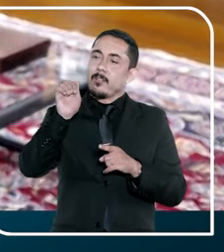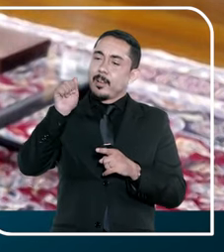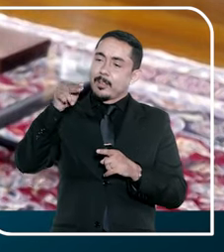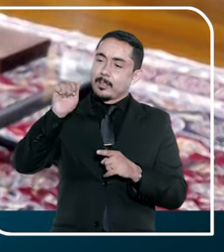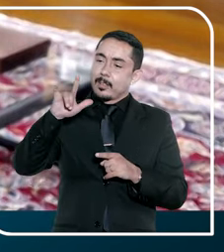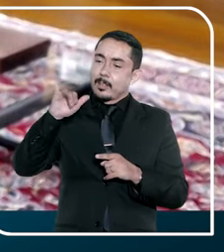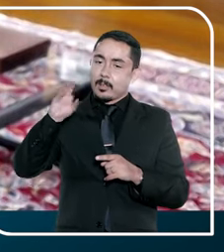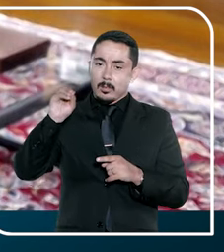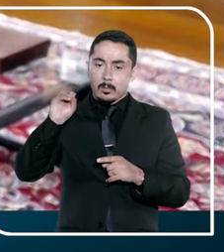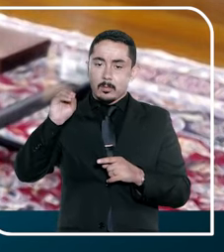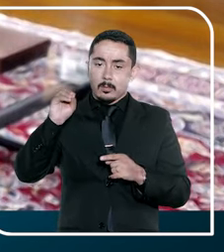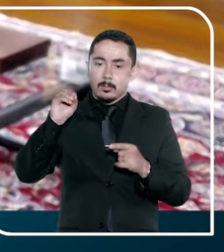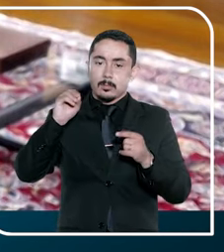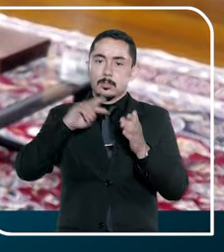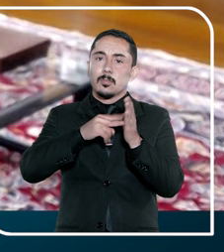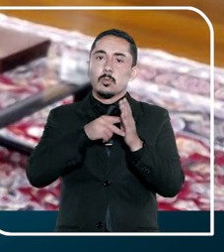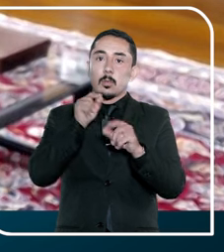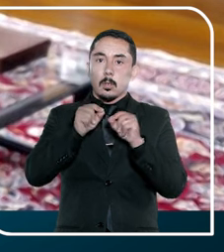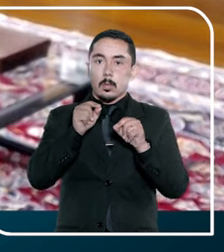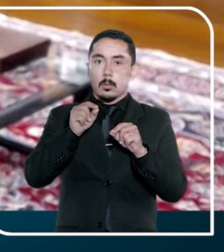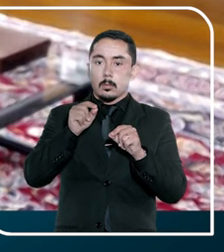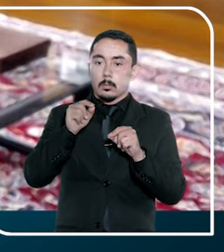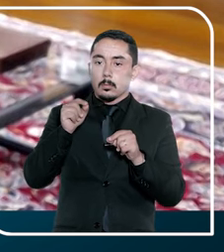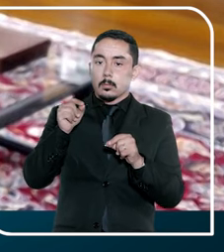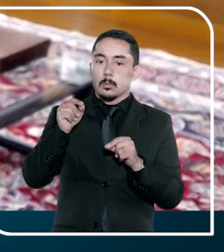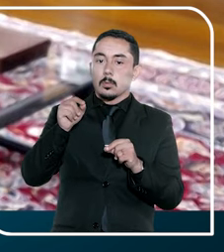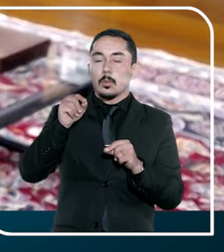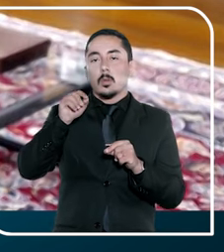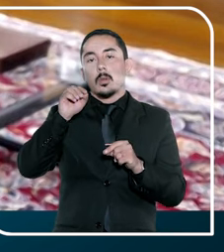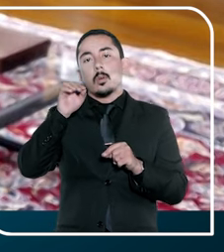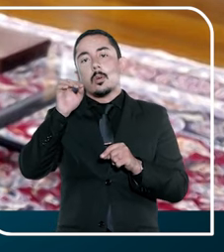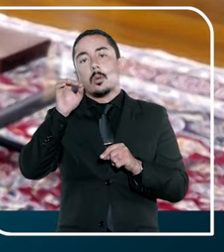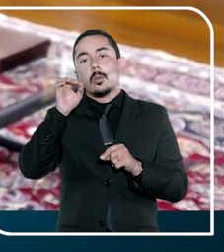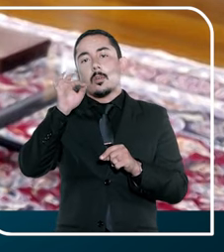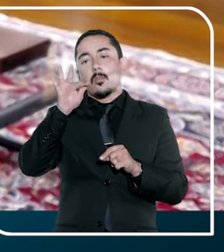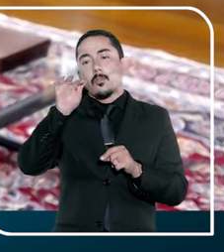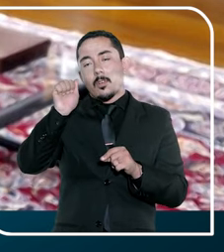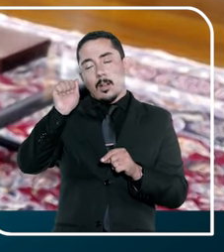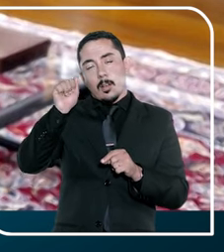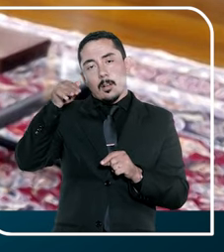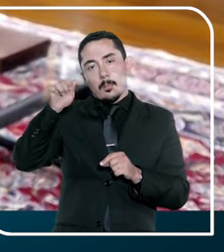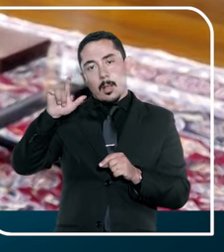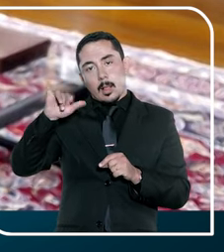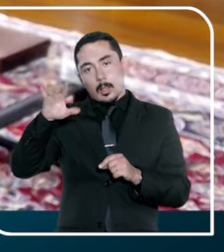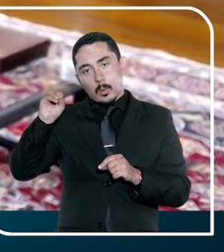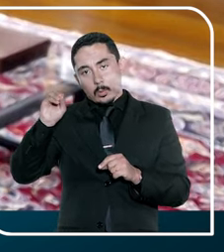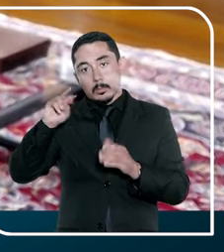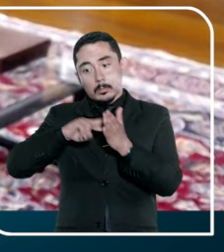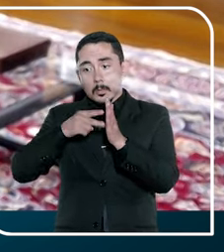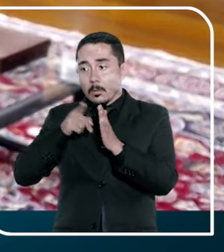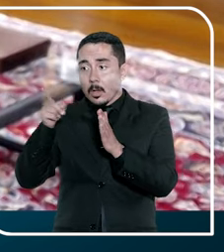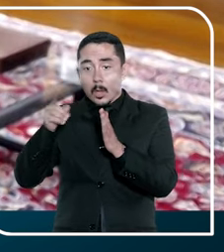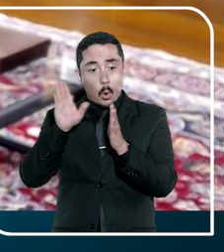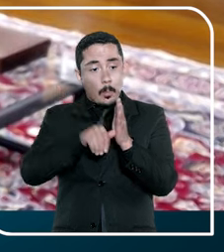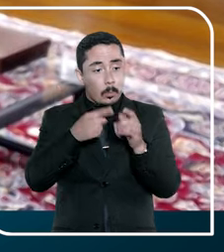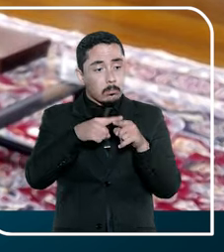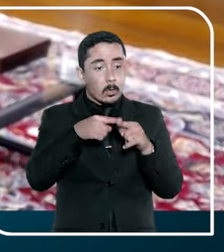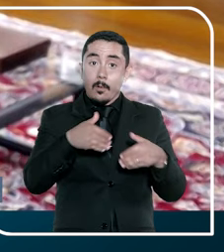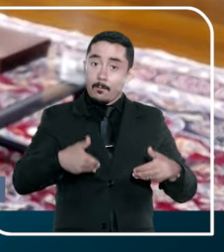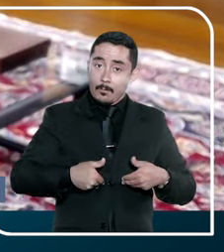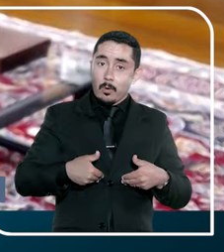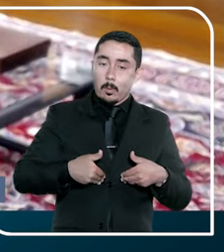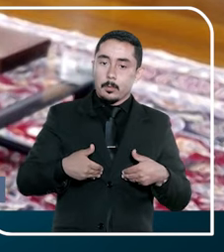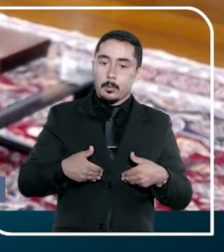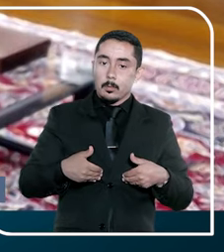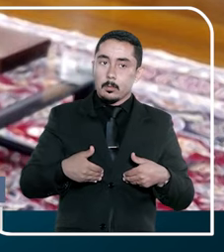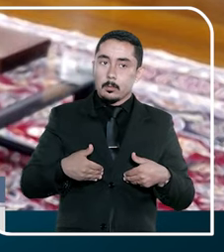Fame né de de F então o furto férico é aquele eh em que a pessoa ou agente comete o o furto